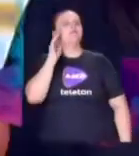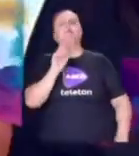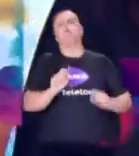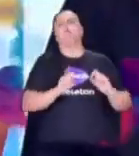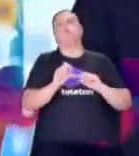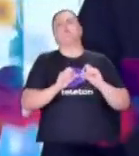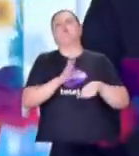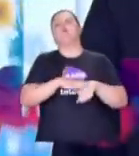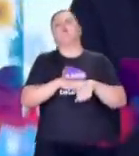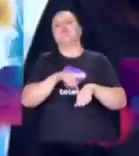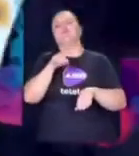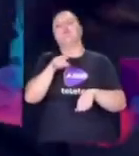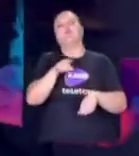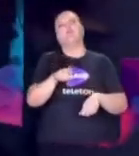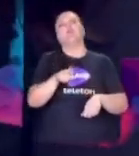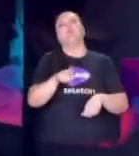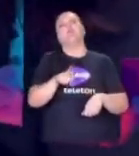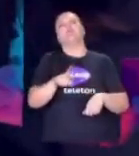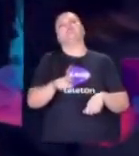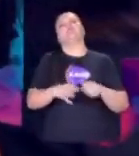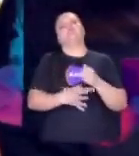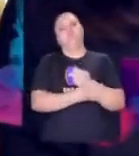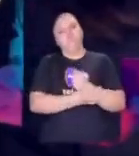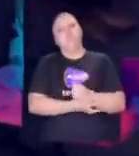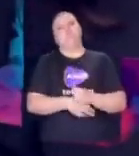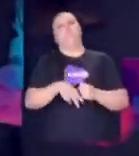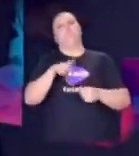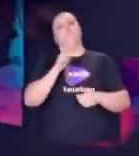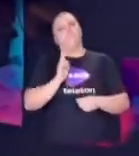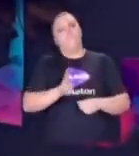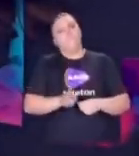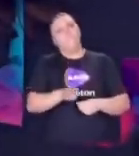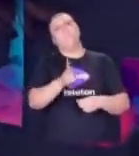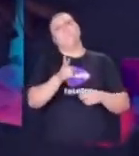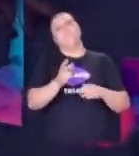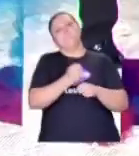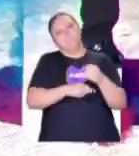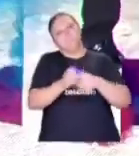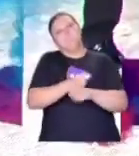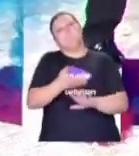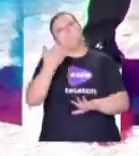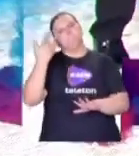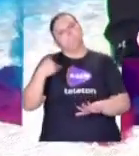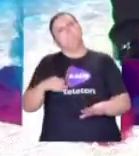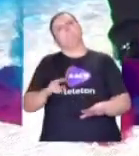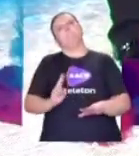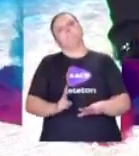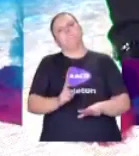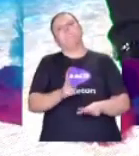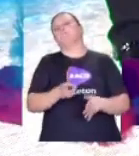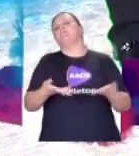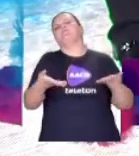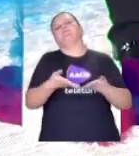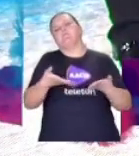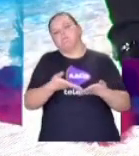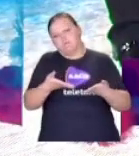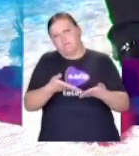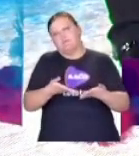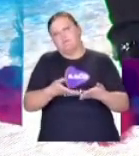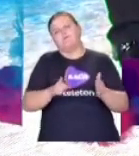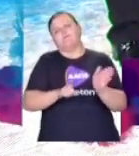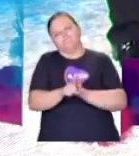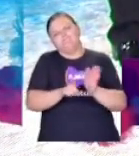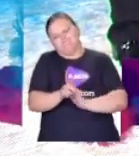Marine. Não é o primeiro ano, eu sei. Mas não. Todo ano eu pergunto isso. Pergunta. O que levou vocês a dar